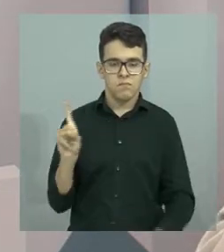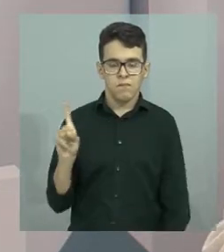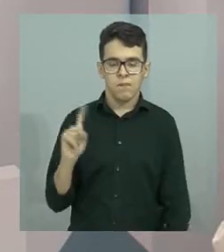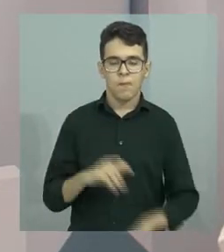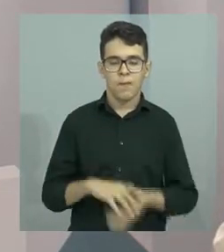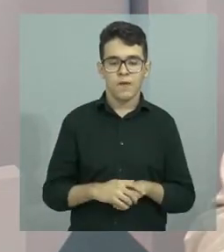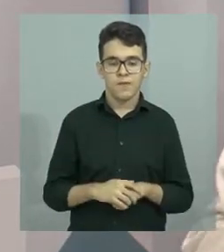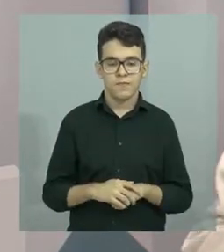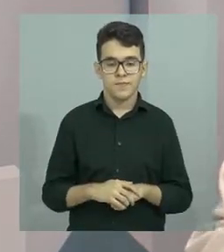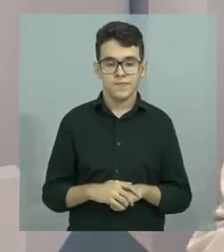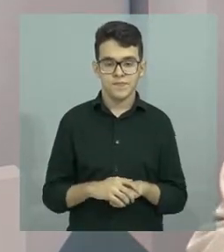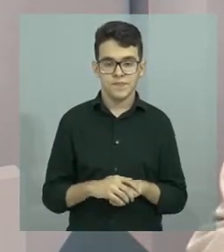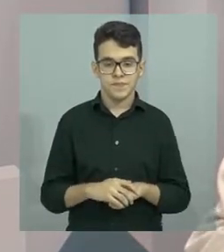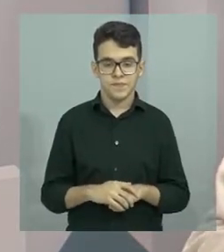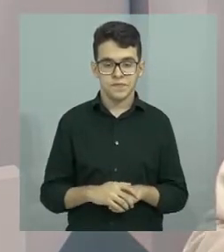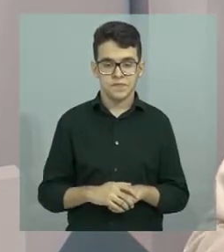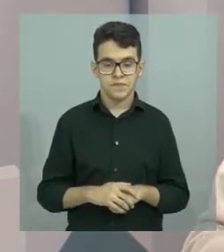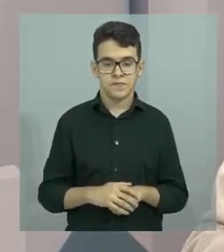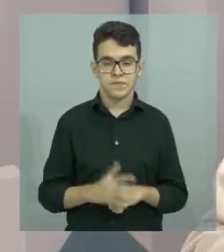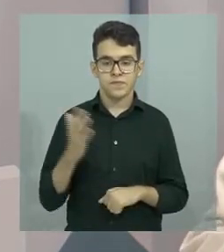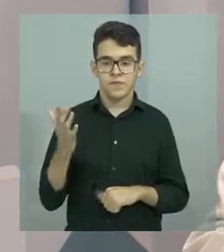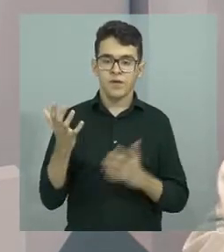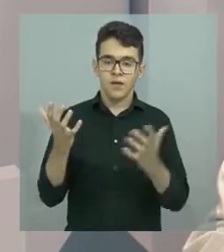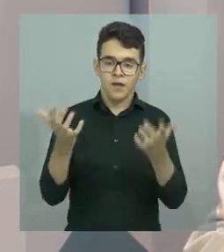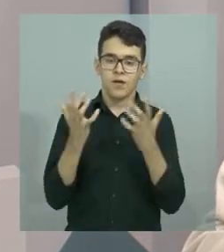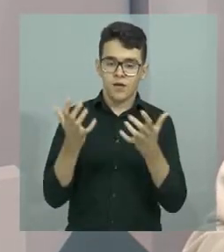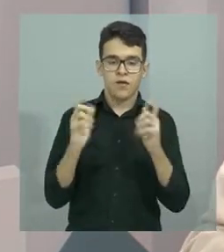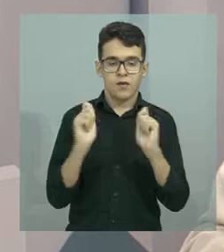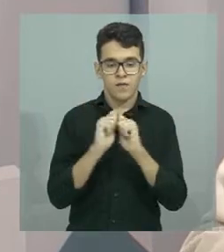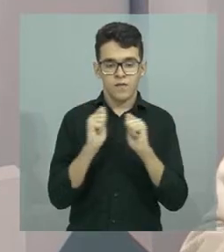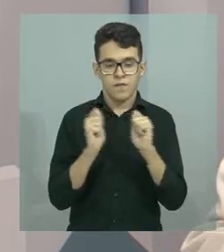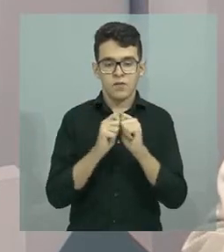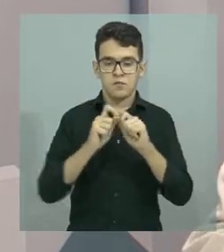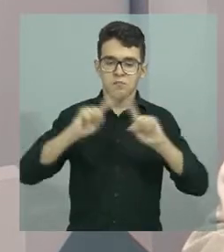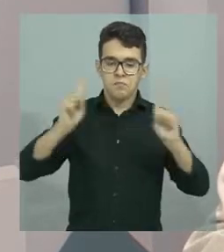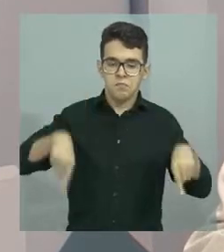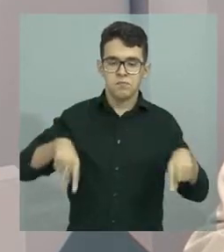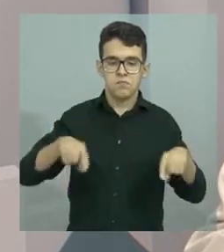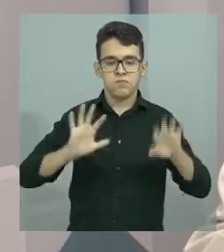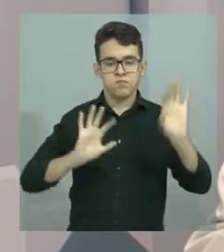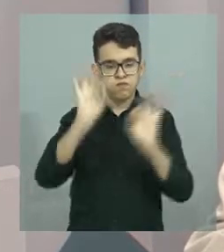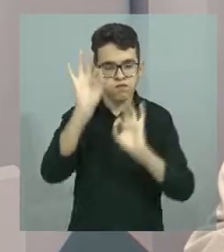Legislativa, no que se refere à construção de planos